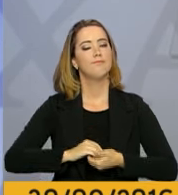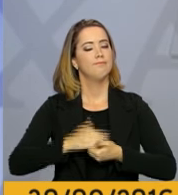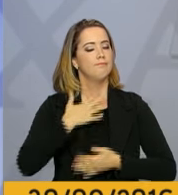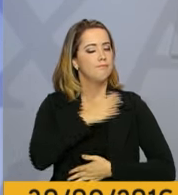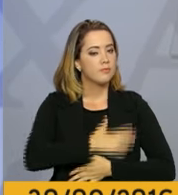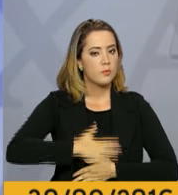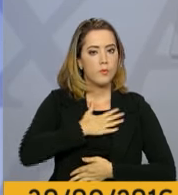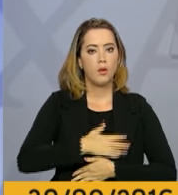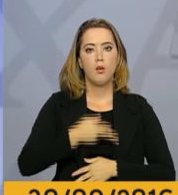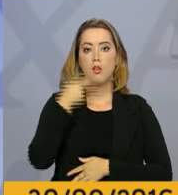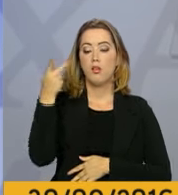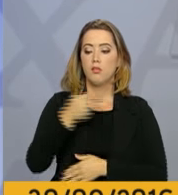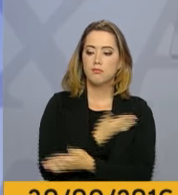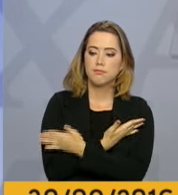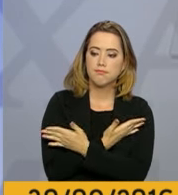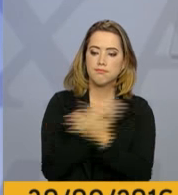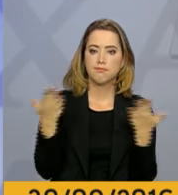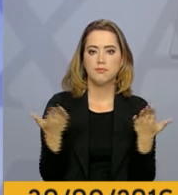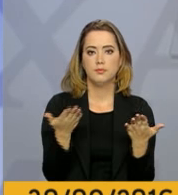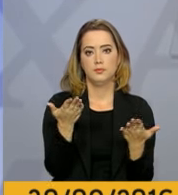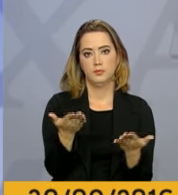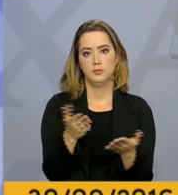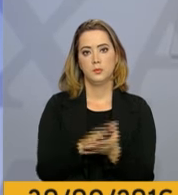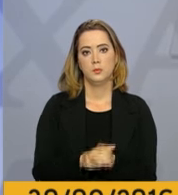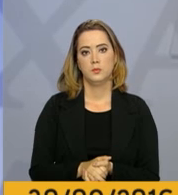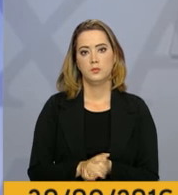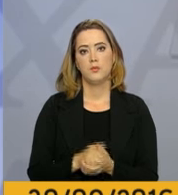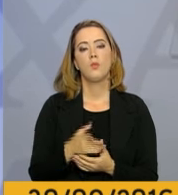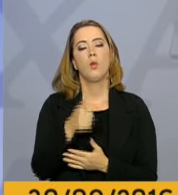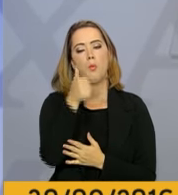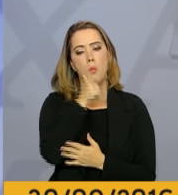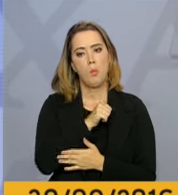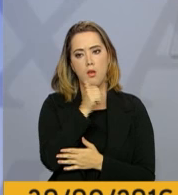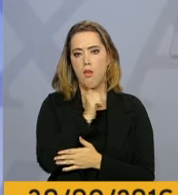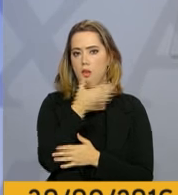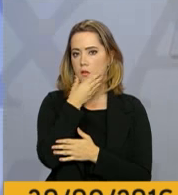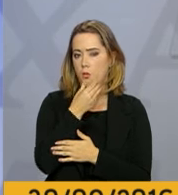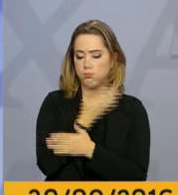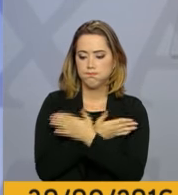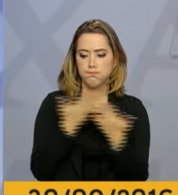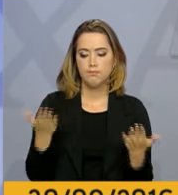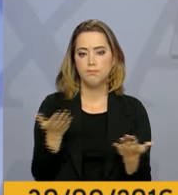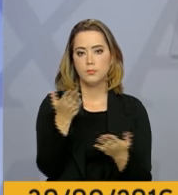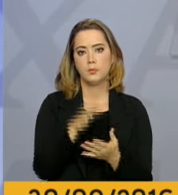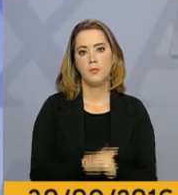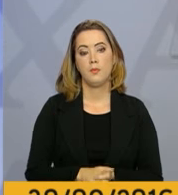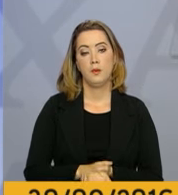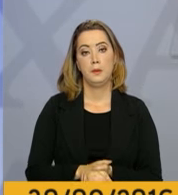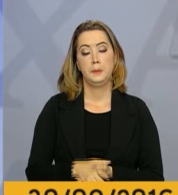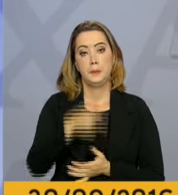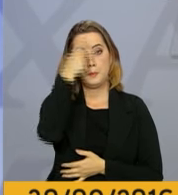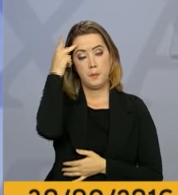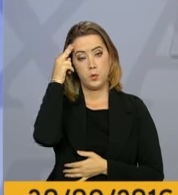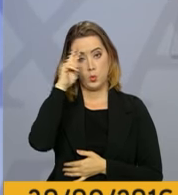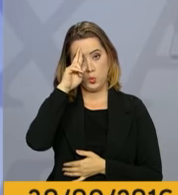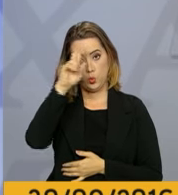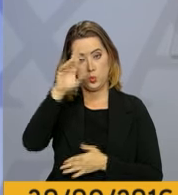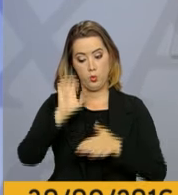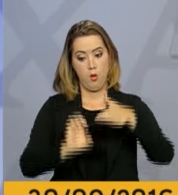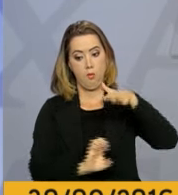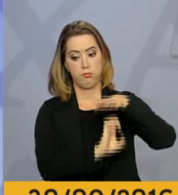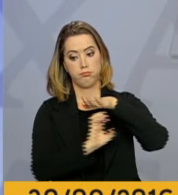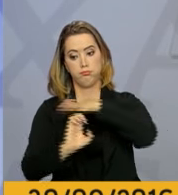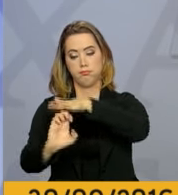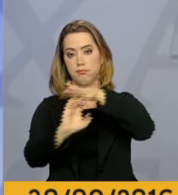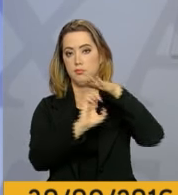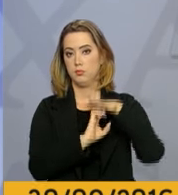falar aos senhores e às senhoras. O empreendedor, nós todos